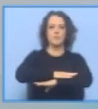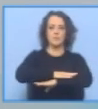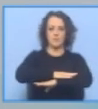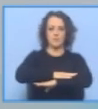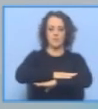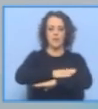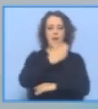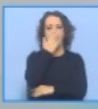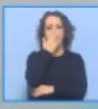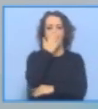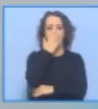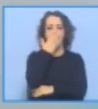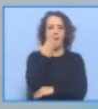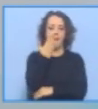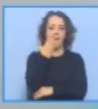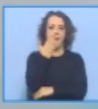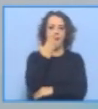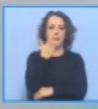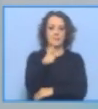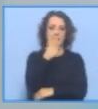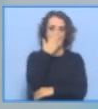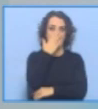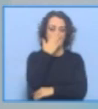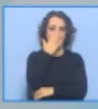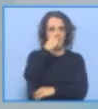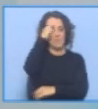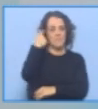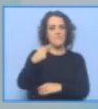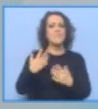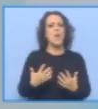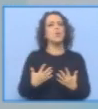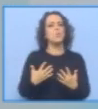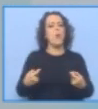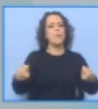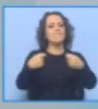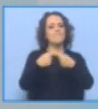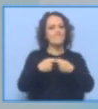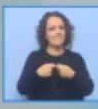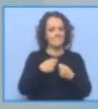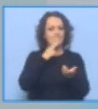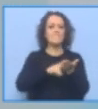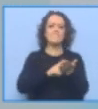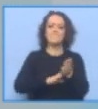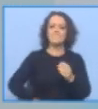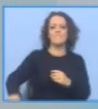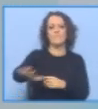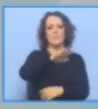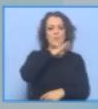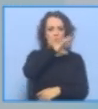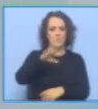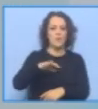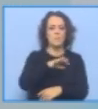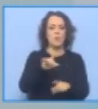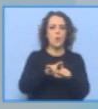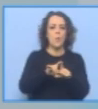que ao fim e ao cabo são margens hoje em dia difíceis de conjugar, não é? Na realidade das nossas famílias. Até onde